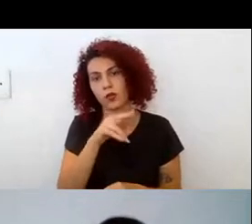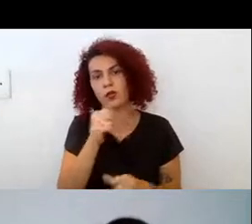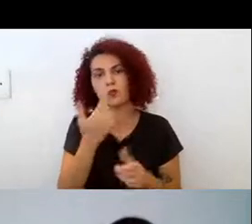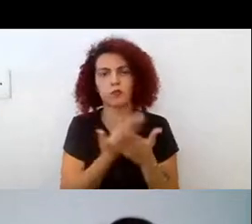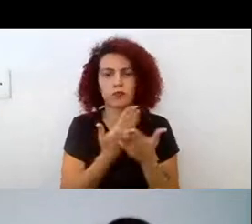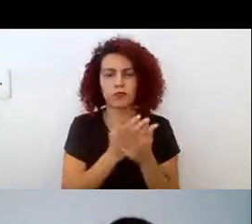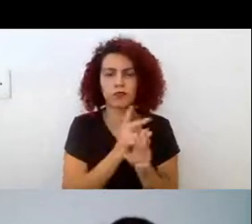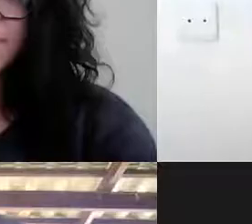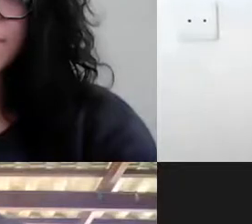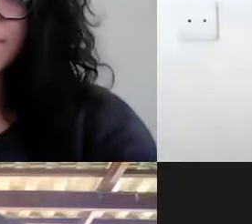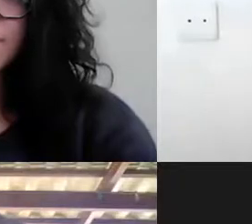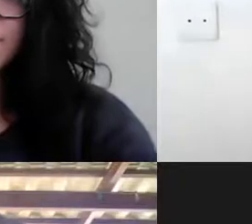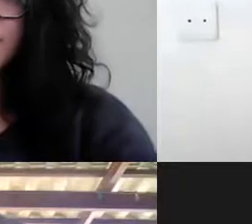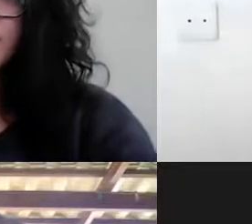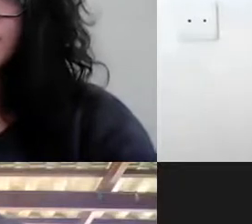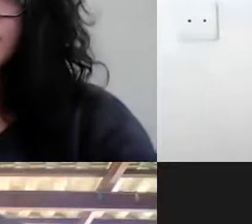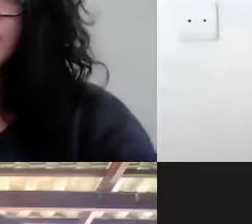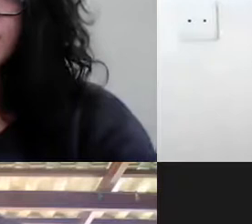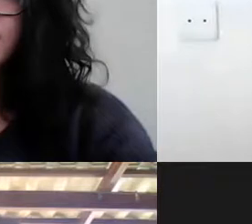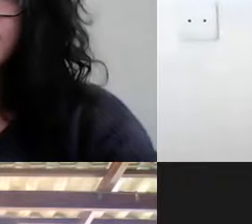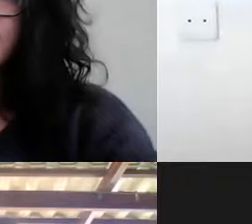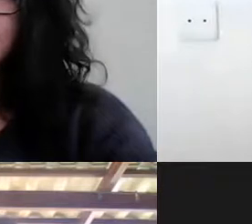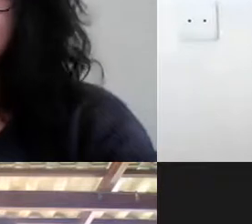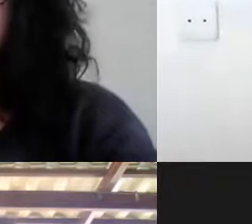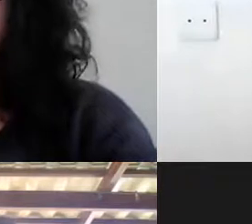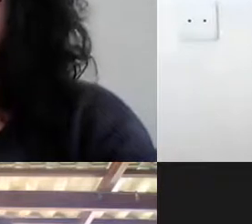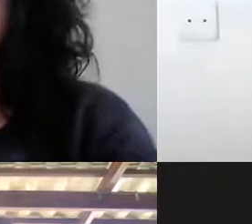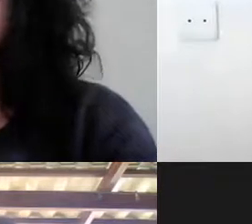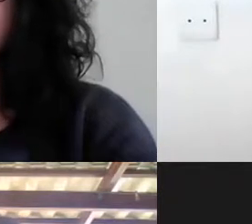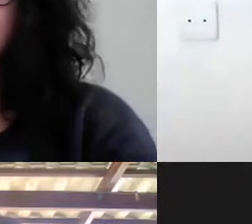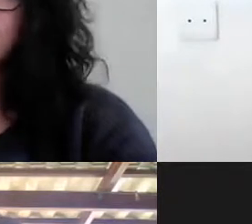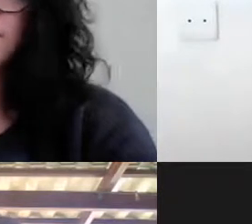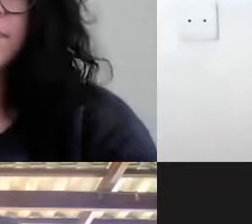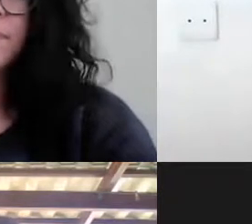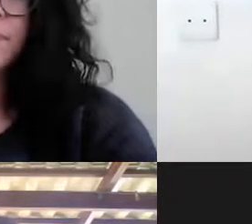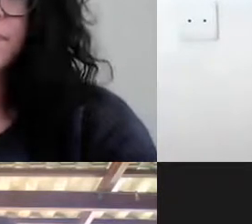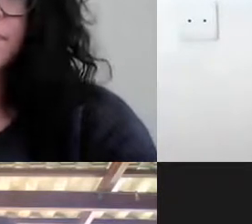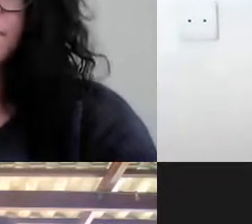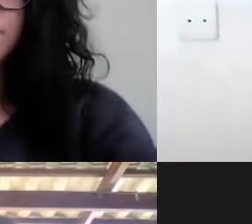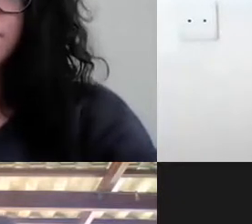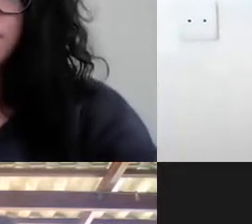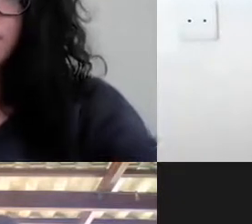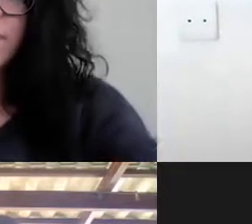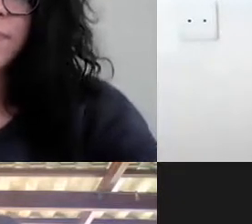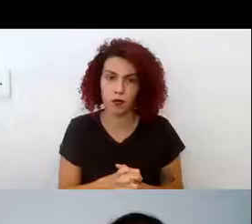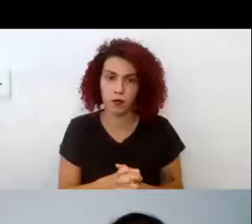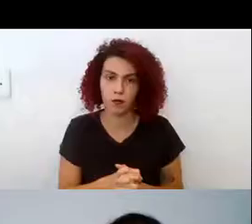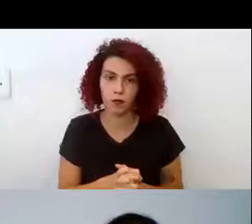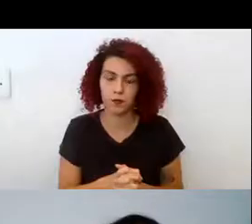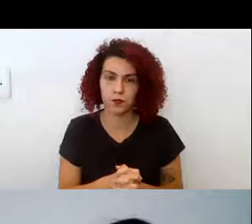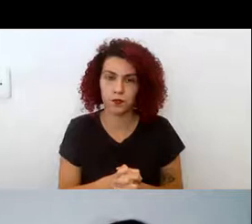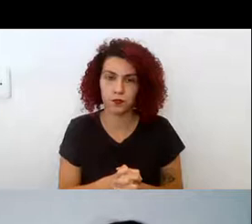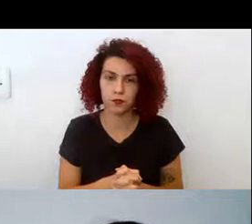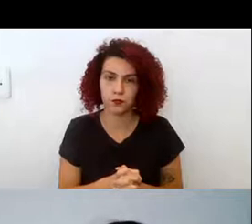amei queria sair de Salvador eu queria enfim acreditando que teria um pouco mais de liberdade para solicitar só falta